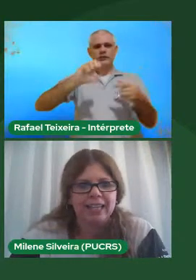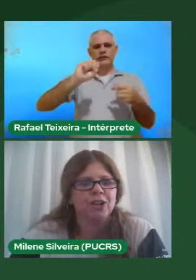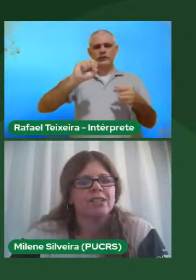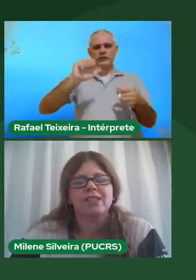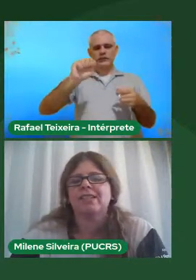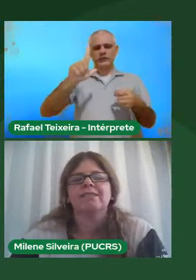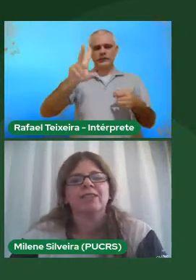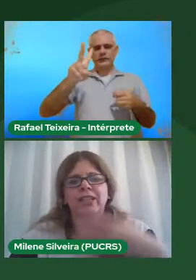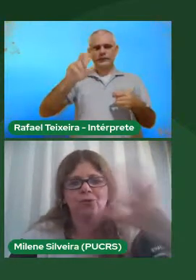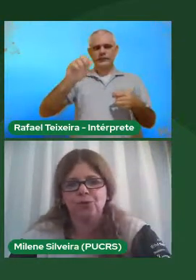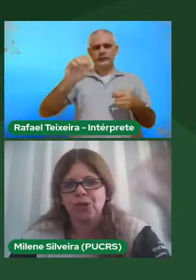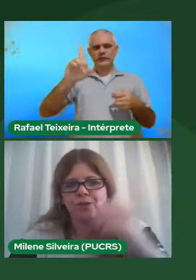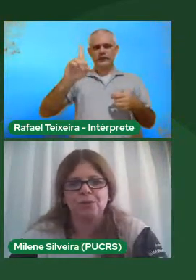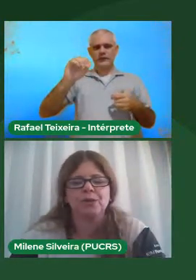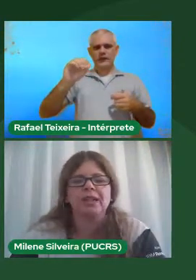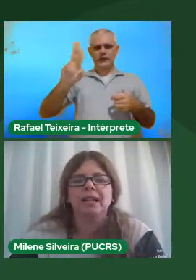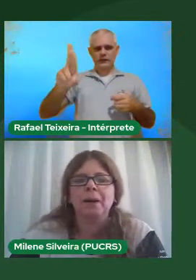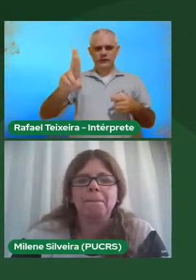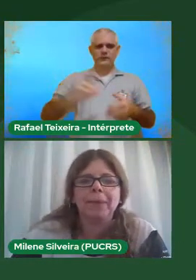Aqui,